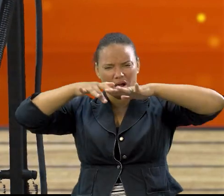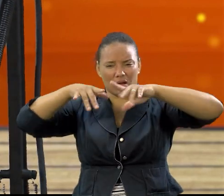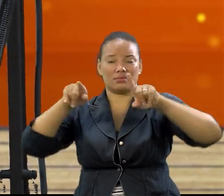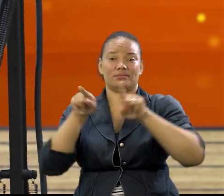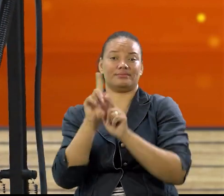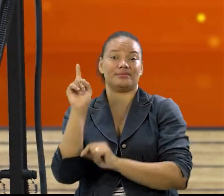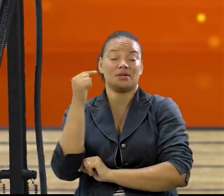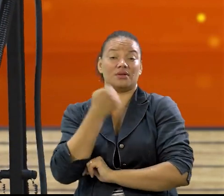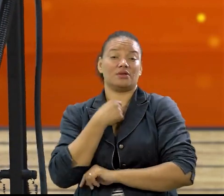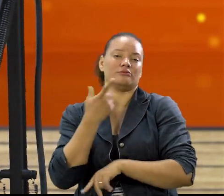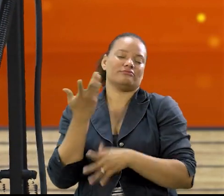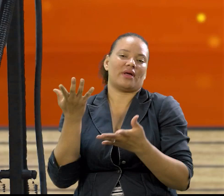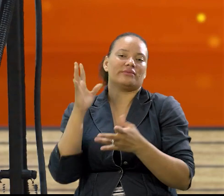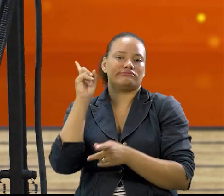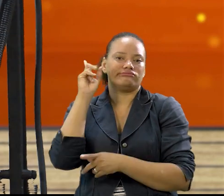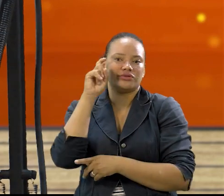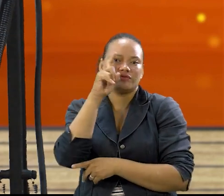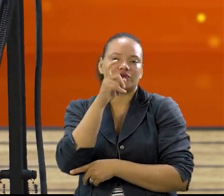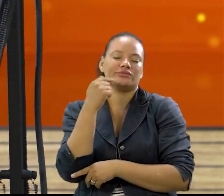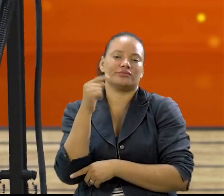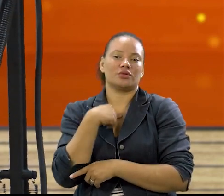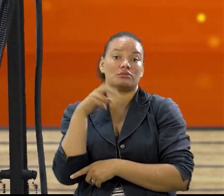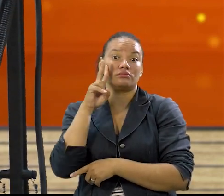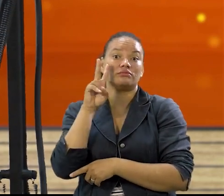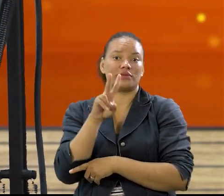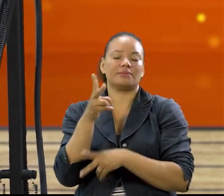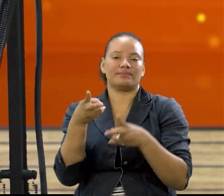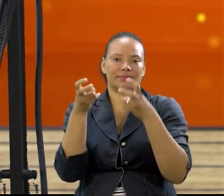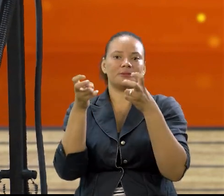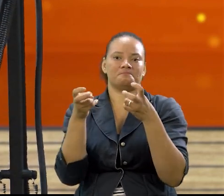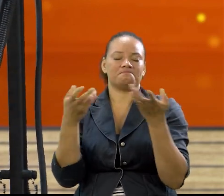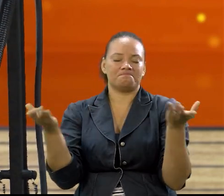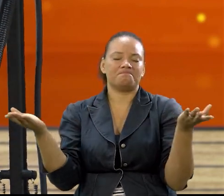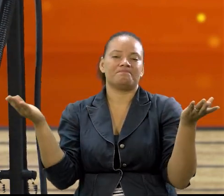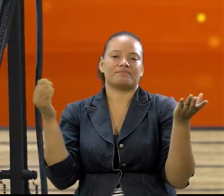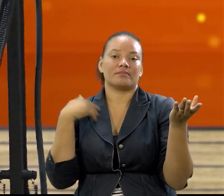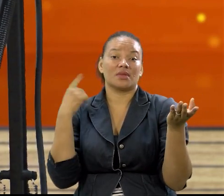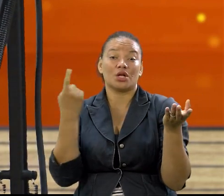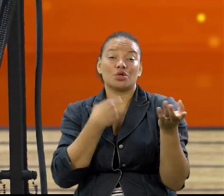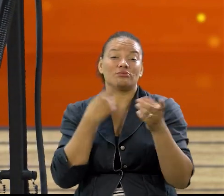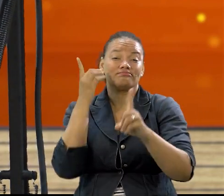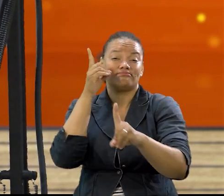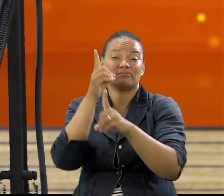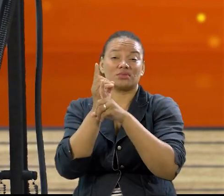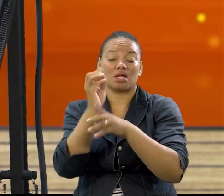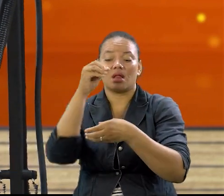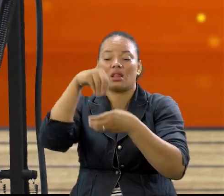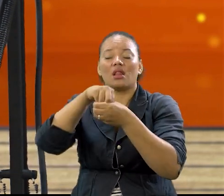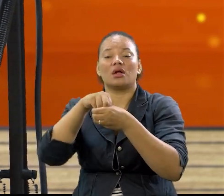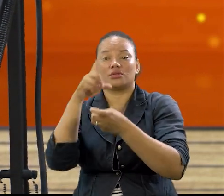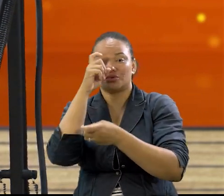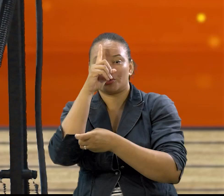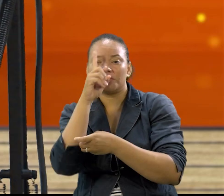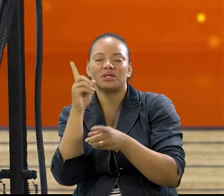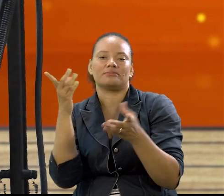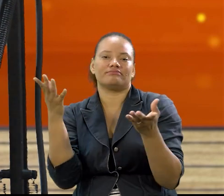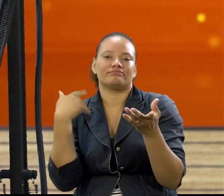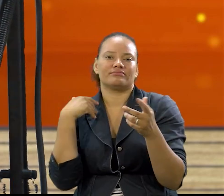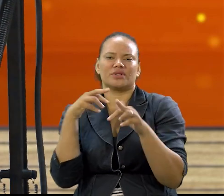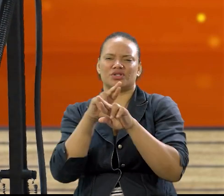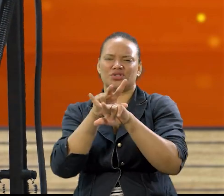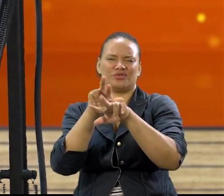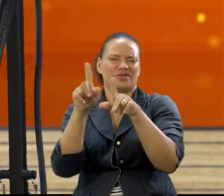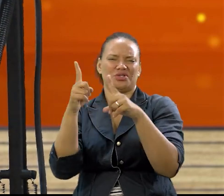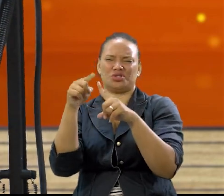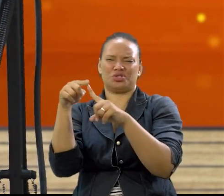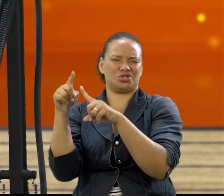veio a a se a se ficar mais premente obviamente que a gente tem nós vamos encontrar dentro da nossa unidade servidores dos